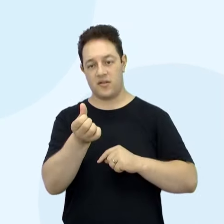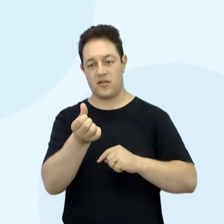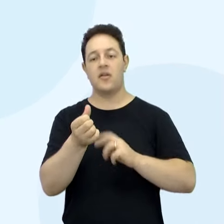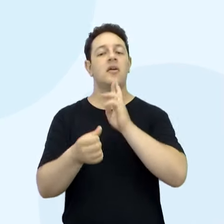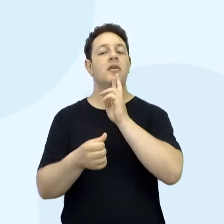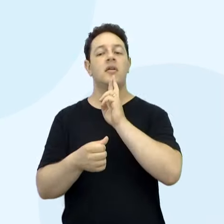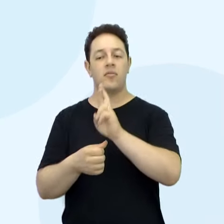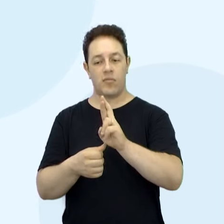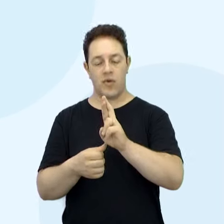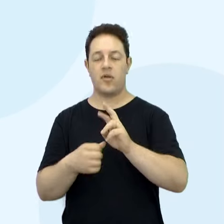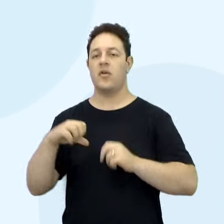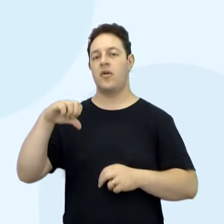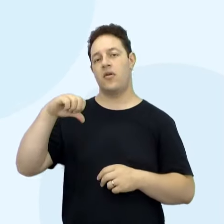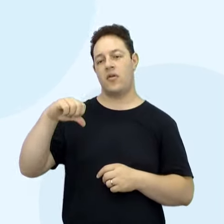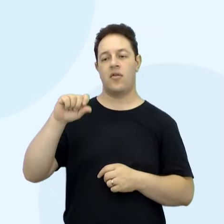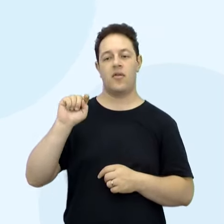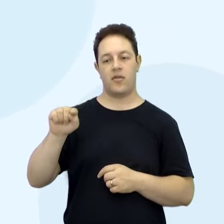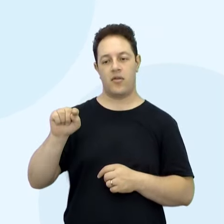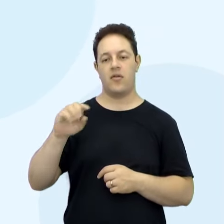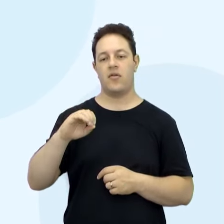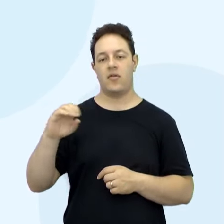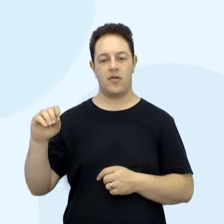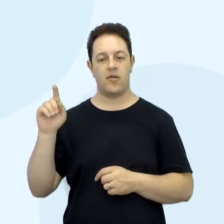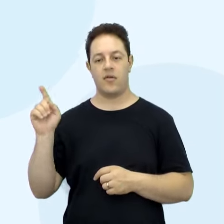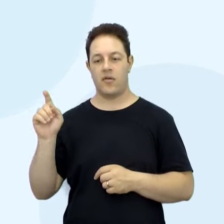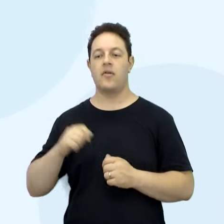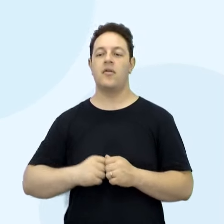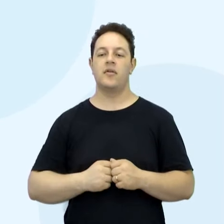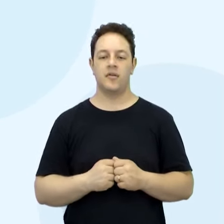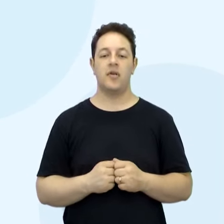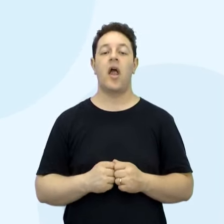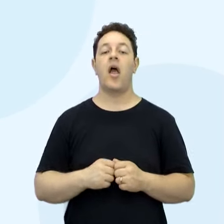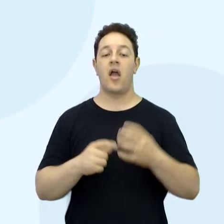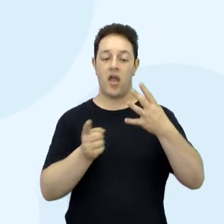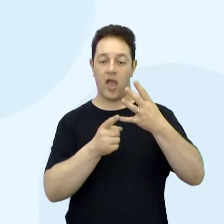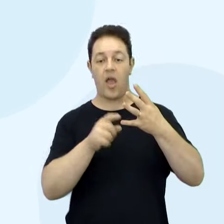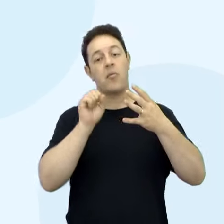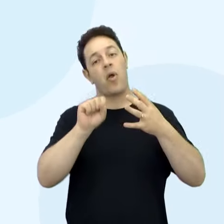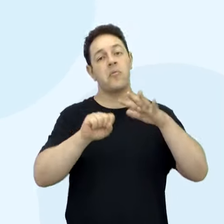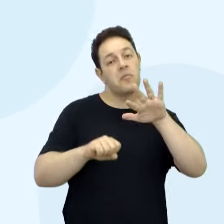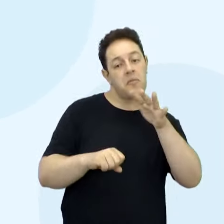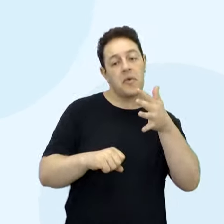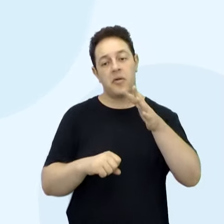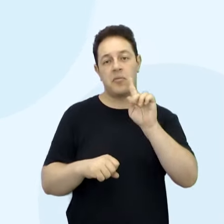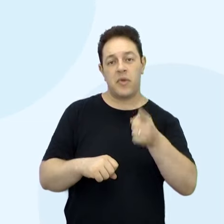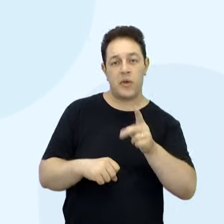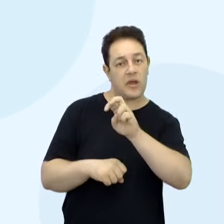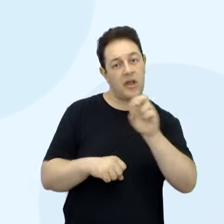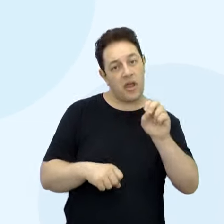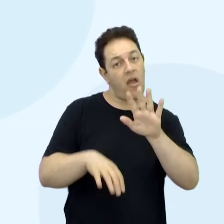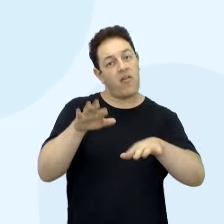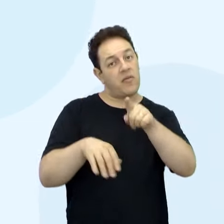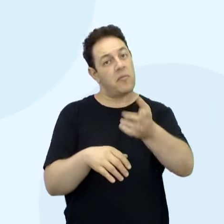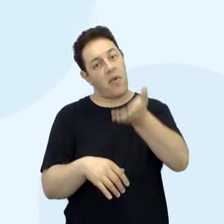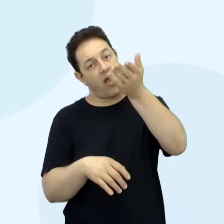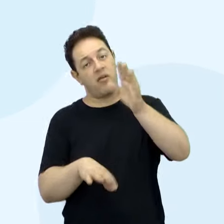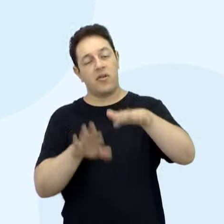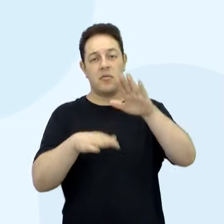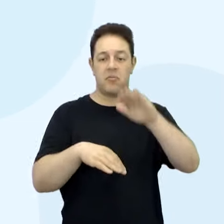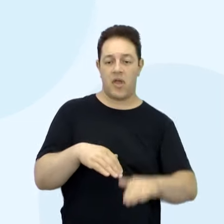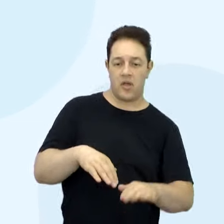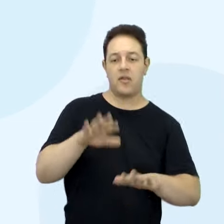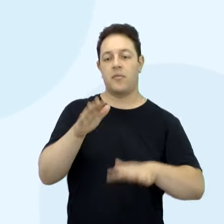mais ou menos, né? Pode acontecer ou não. Vou multiplicar, deu 9.000. Pensando